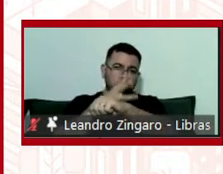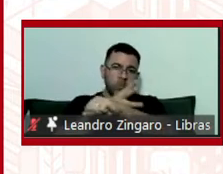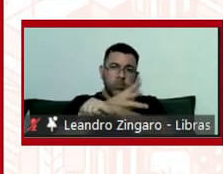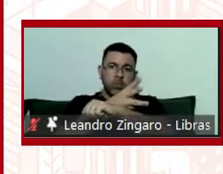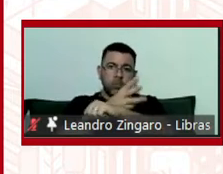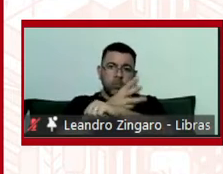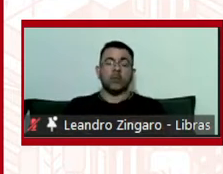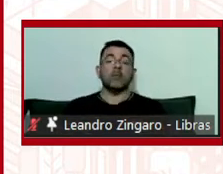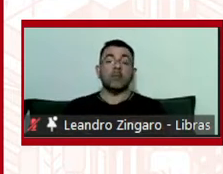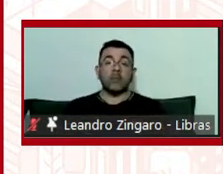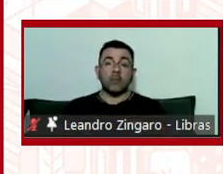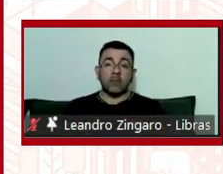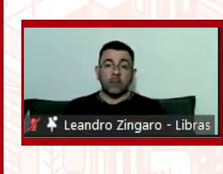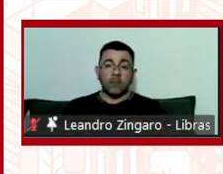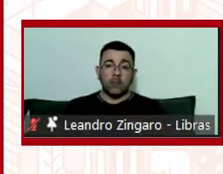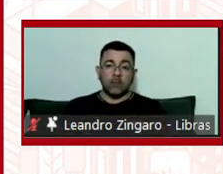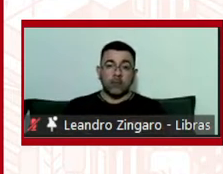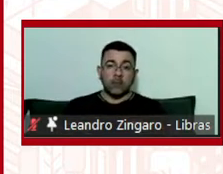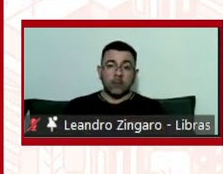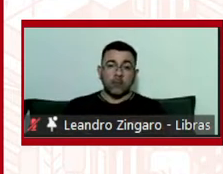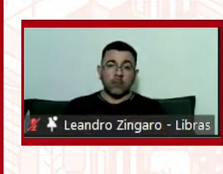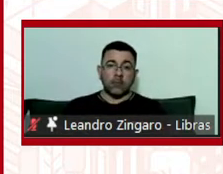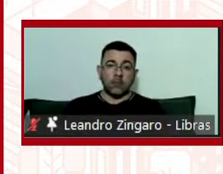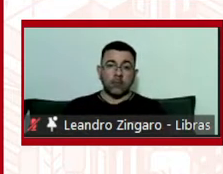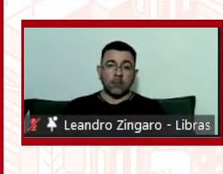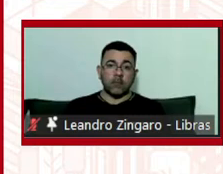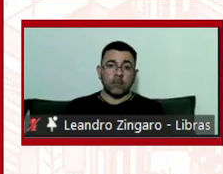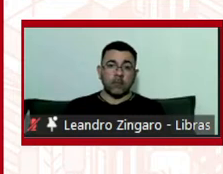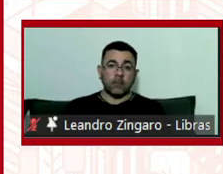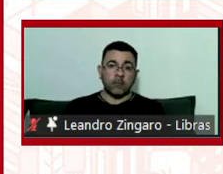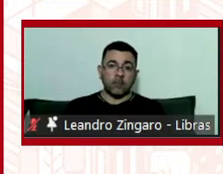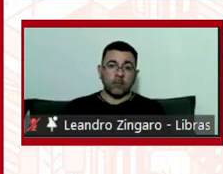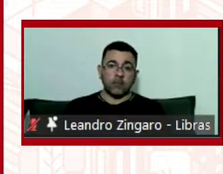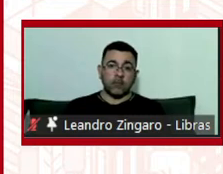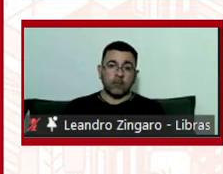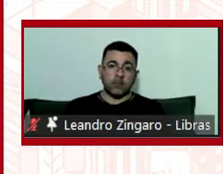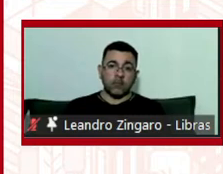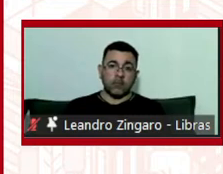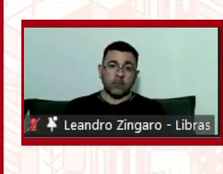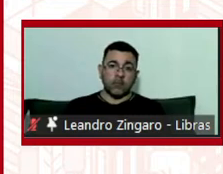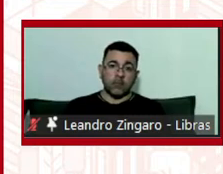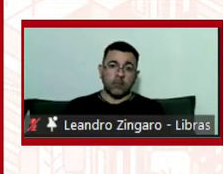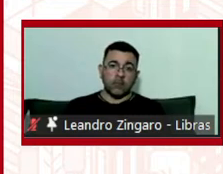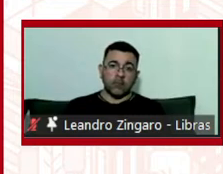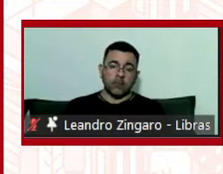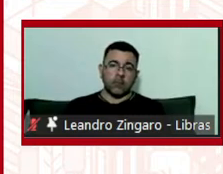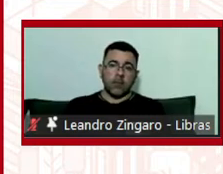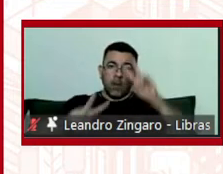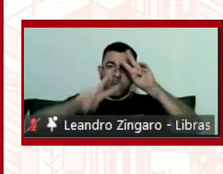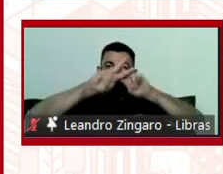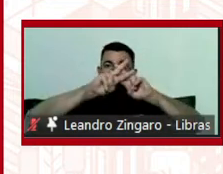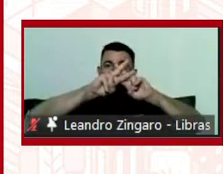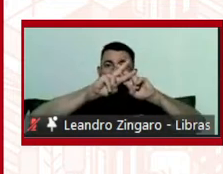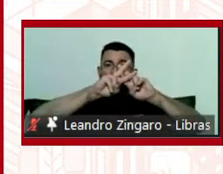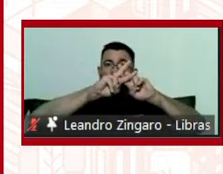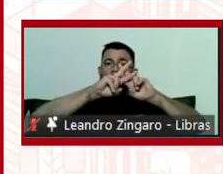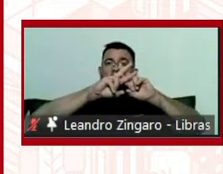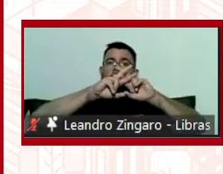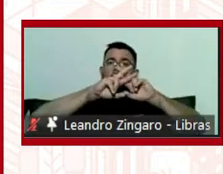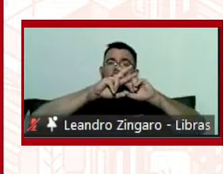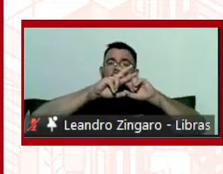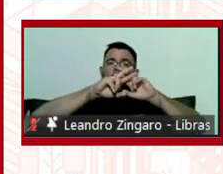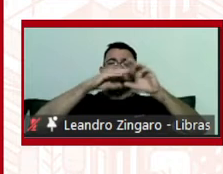WhatsApp e tem que enviar hashtag né conect GPT né isso automaticamente vai ter uma hashtag conecta GPT você aperta só